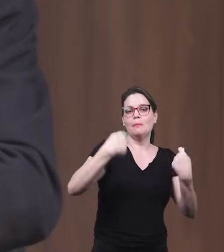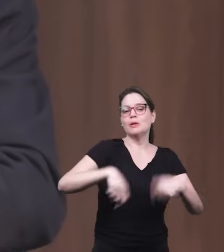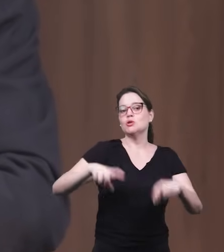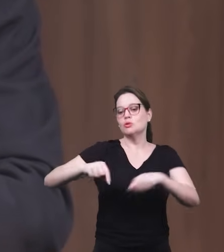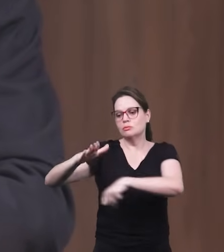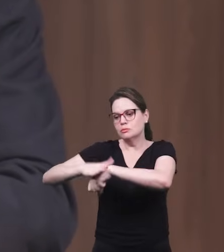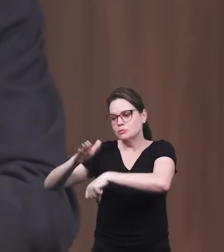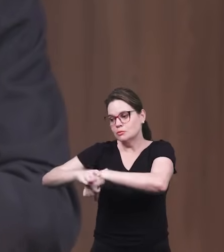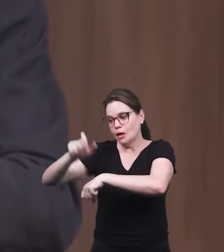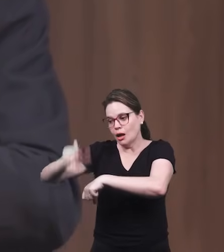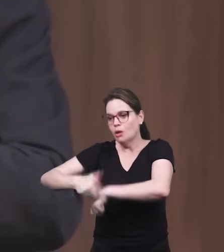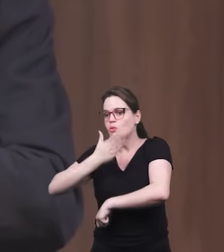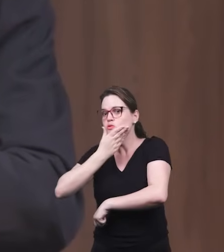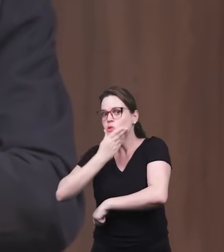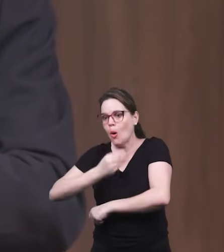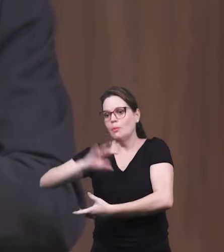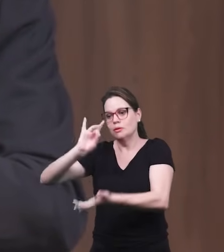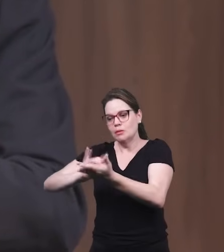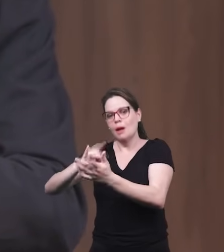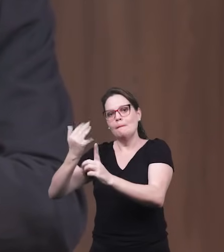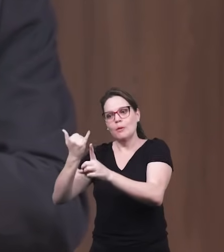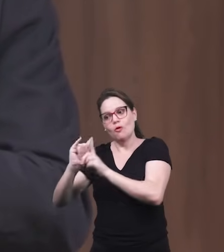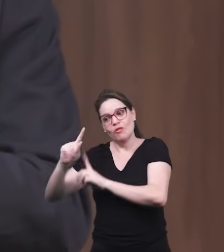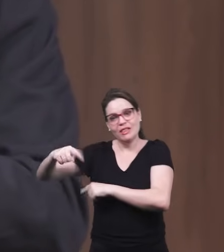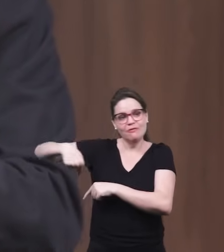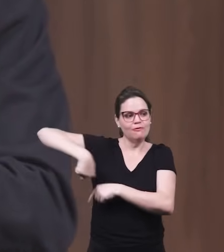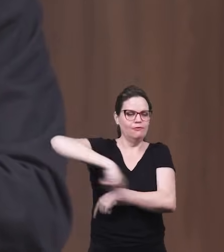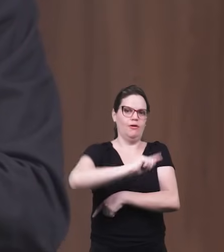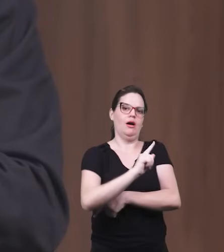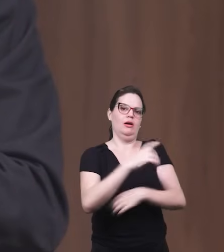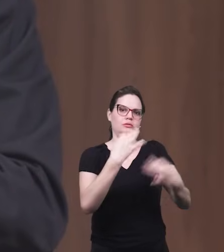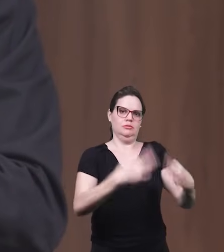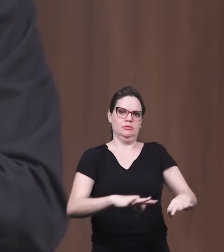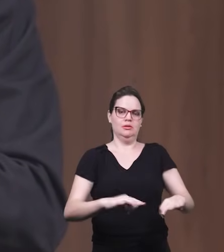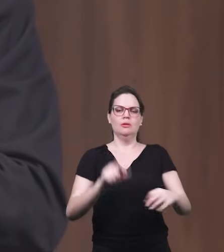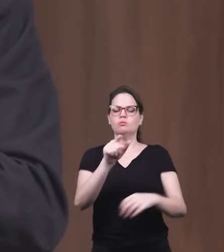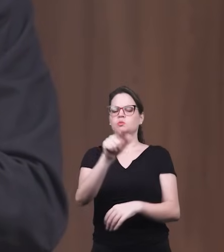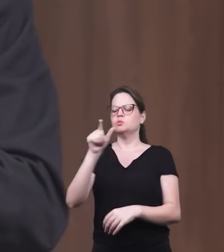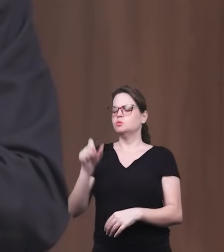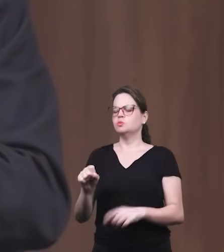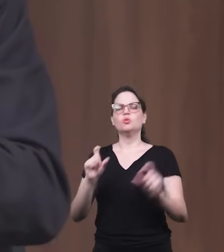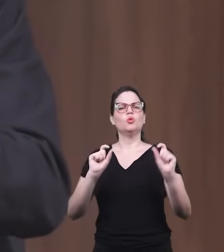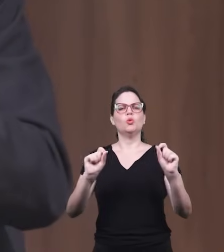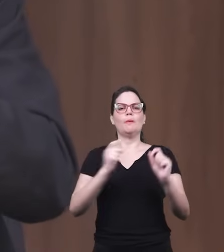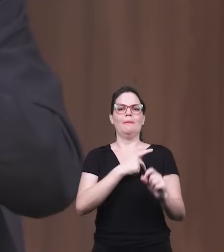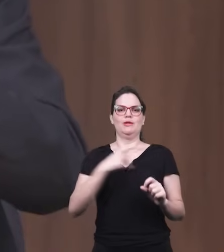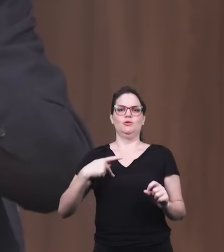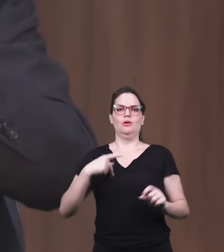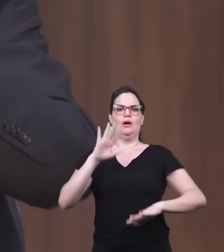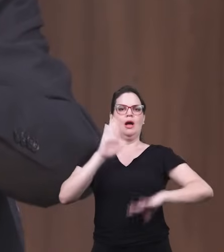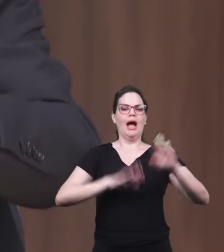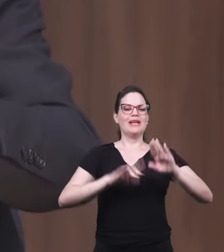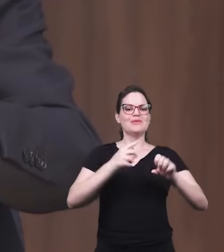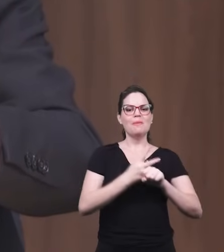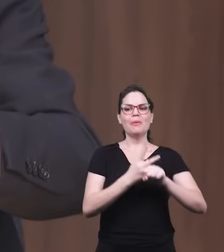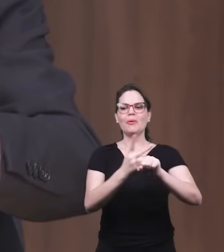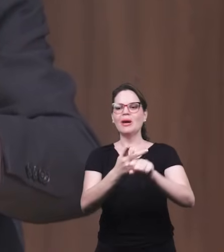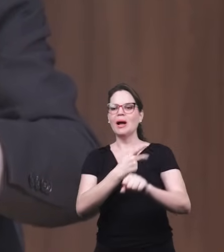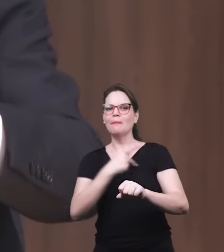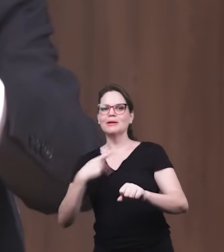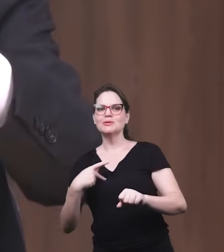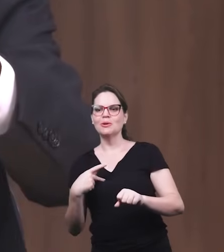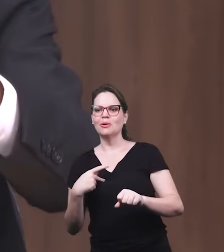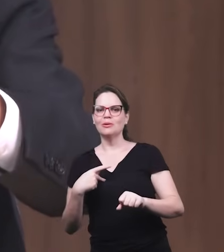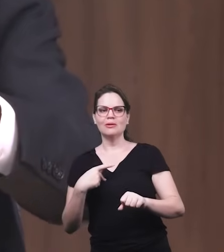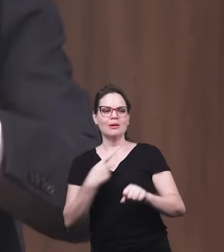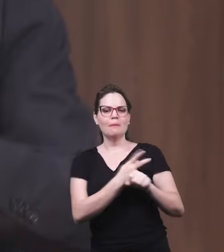se resolve muita coisa. Não era esse caso, porque o homem de Deus enviou Geazi à frente dele com o cajado.